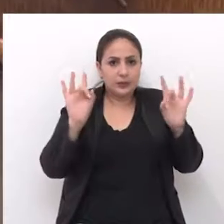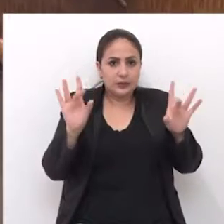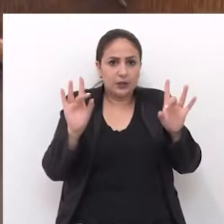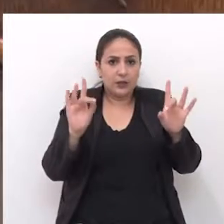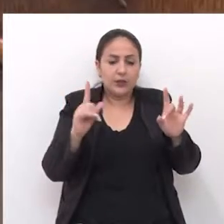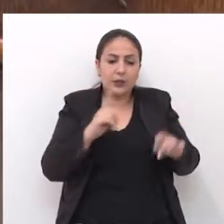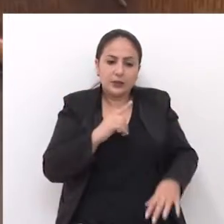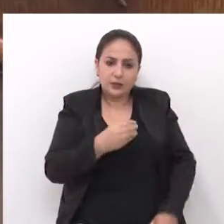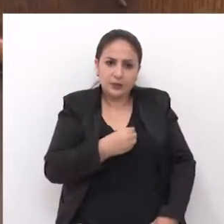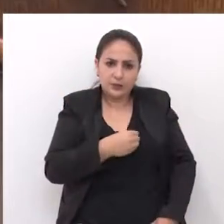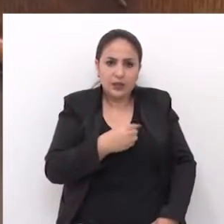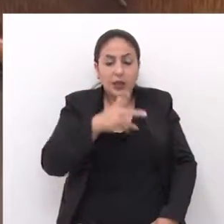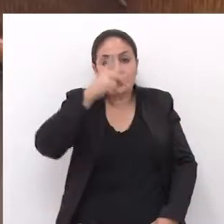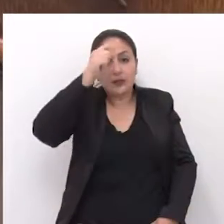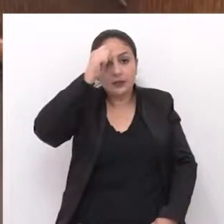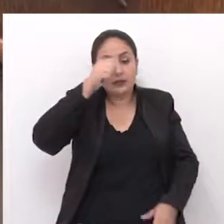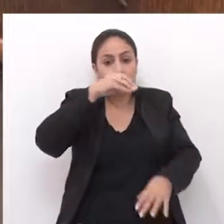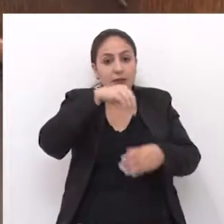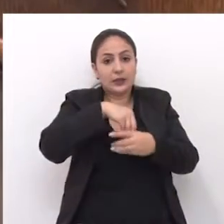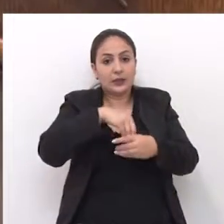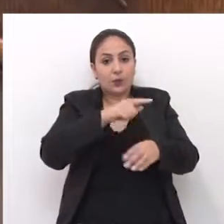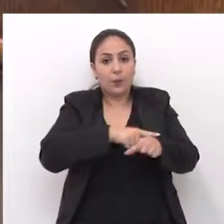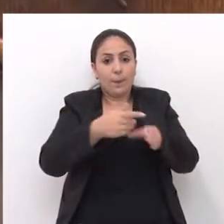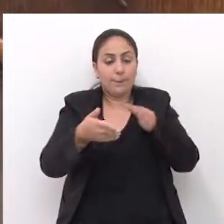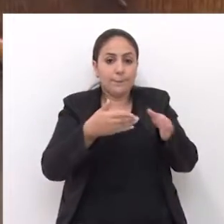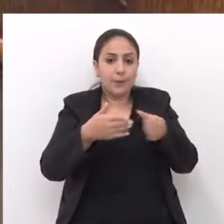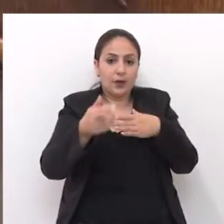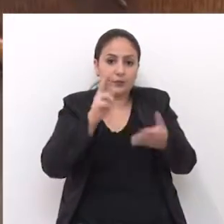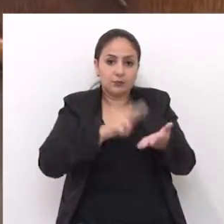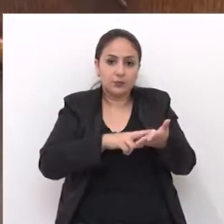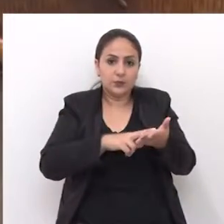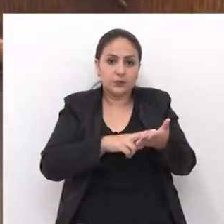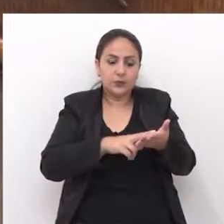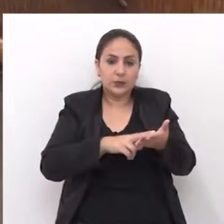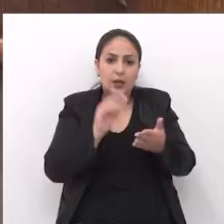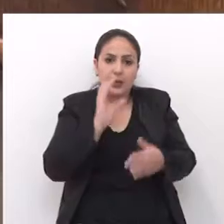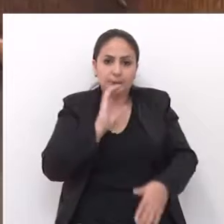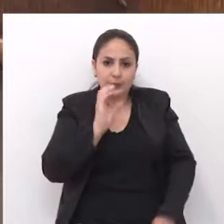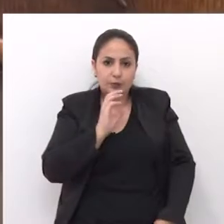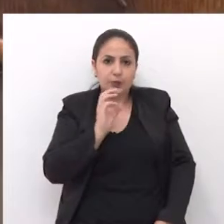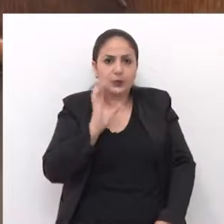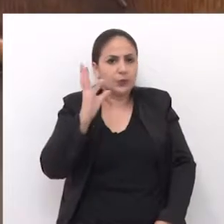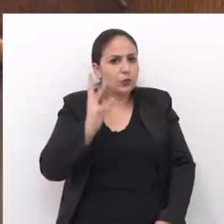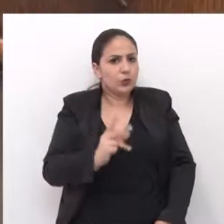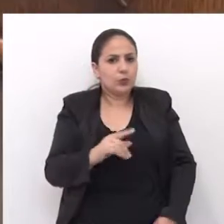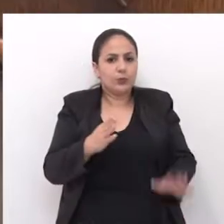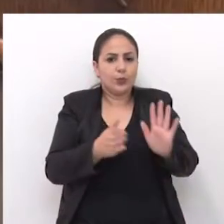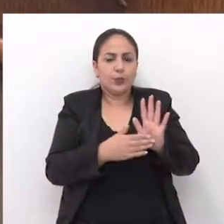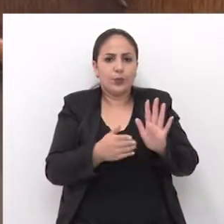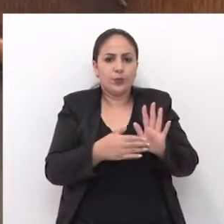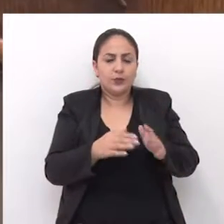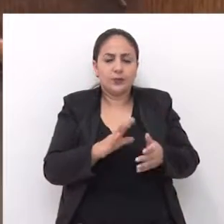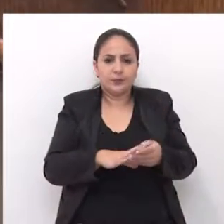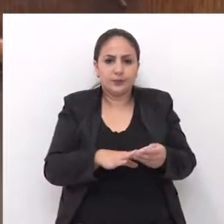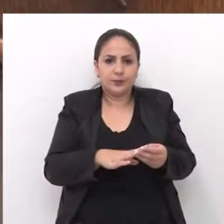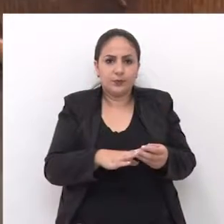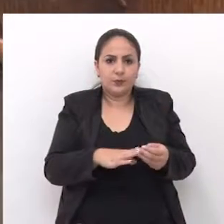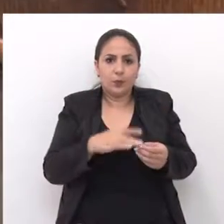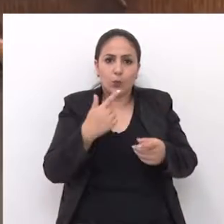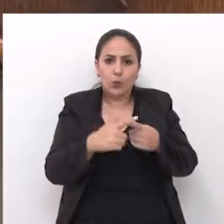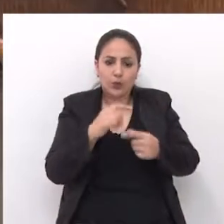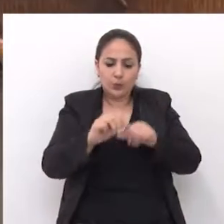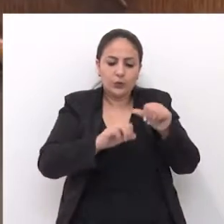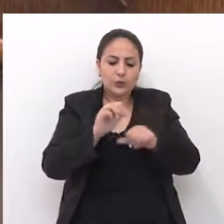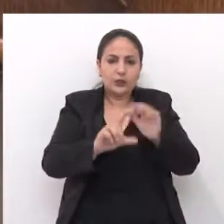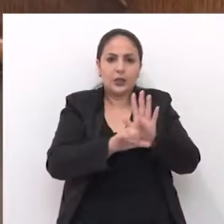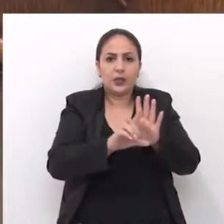comissão especial que passa então a analisar dentro de um prazo regimental curto, né, todas essas propostas,